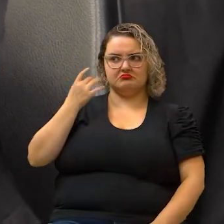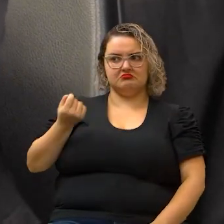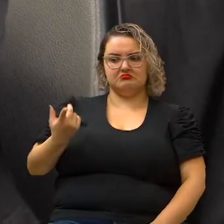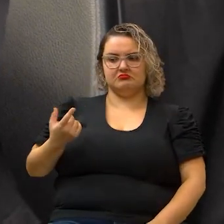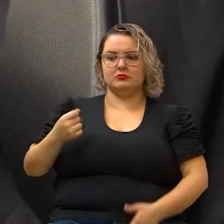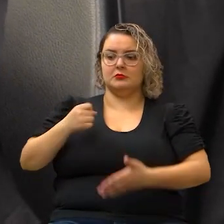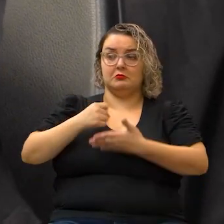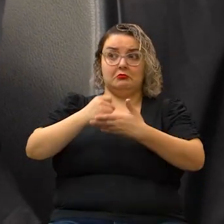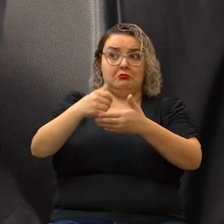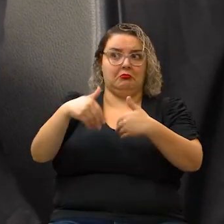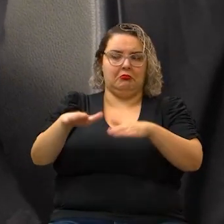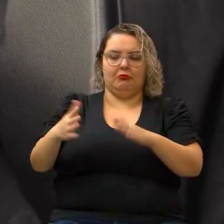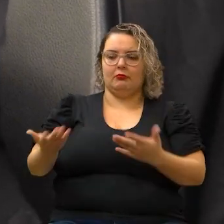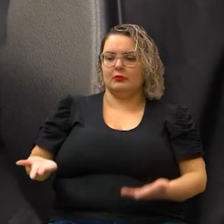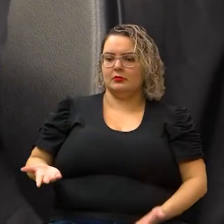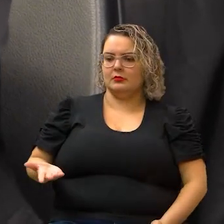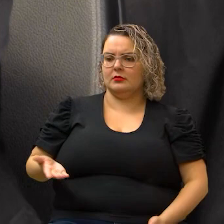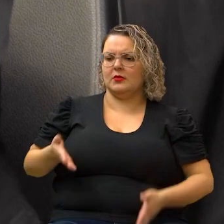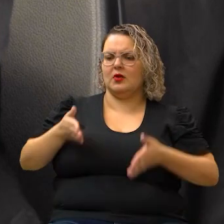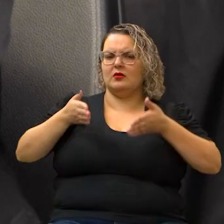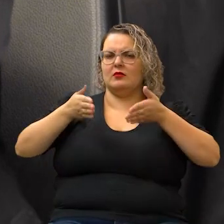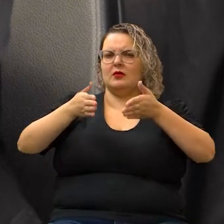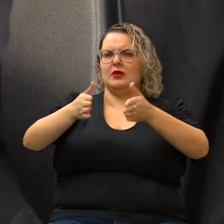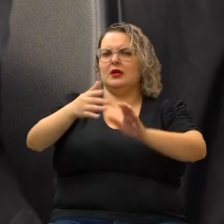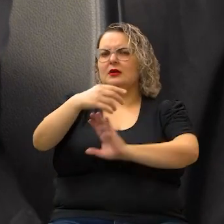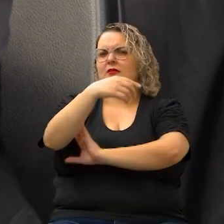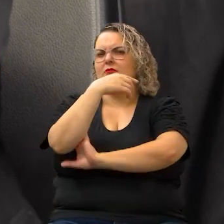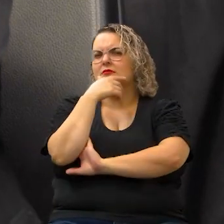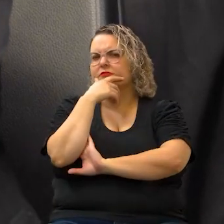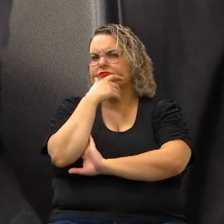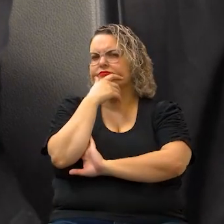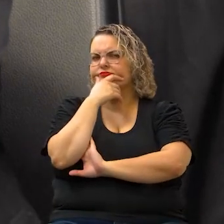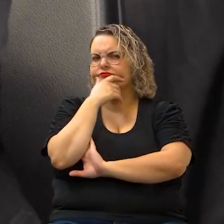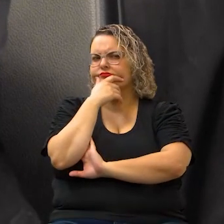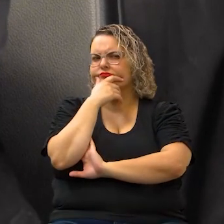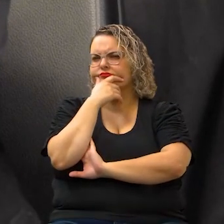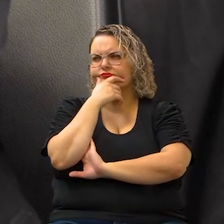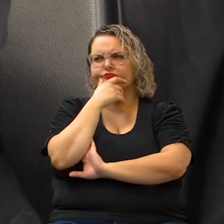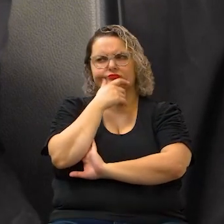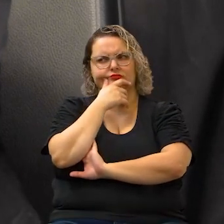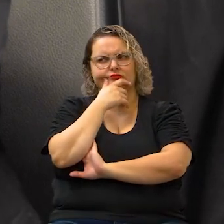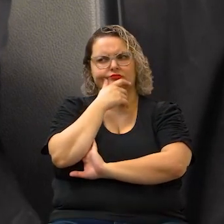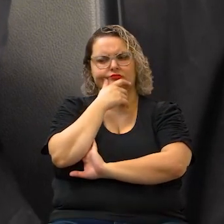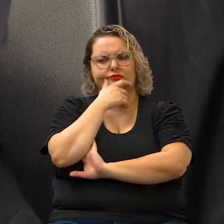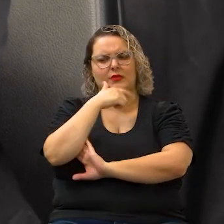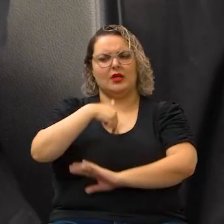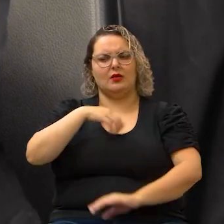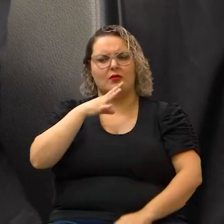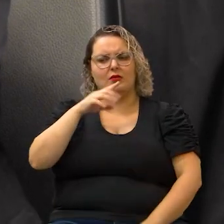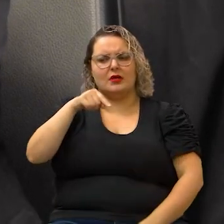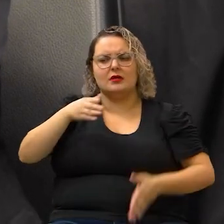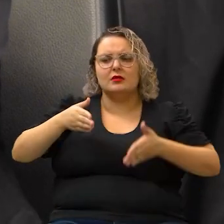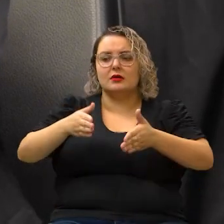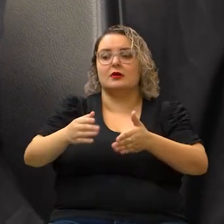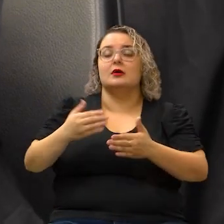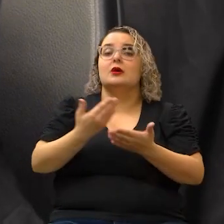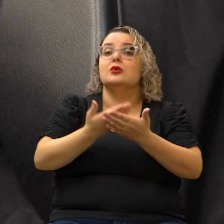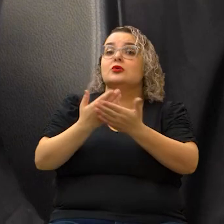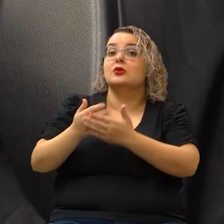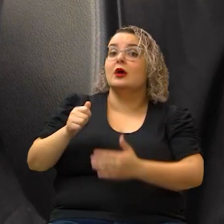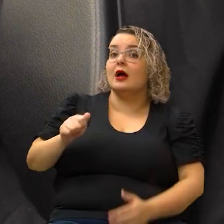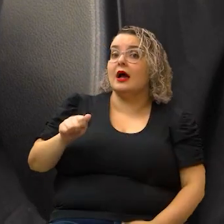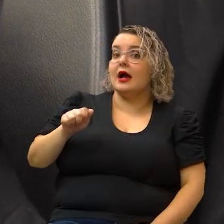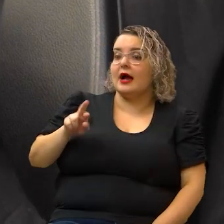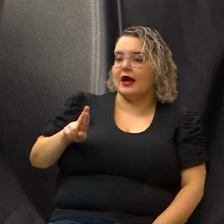achei estranho, foi levando eu embora. Eu vi o corredor, olhei bem para aquele corredor e falei, não é possível. Eu conheço o corredor. Eu